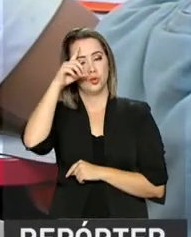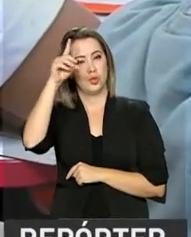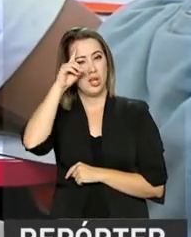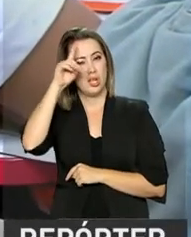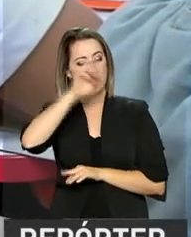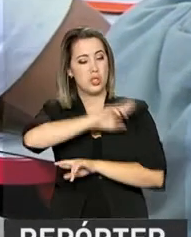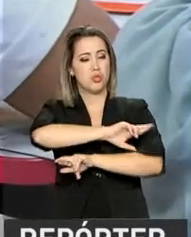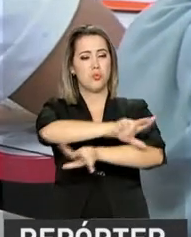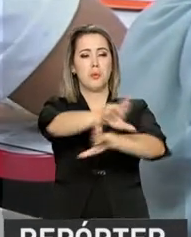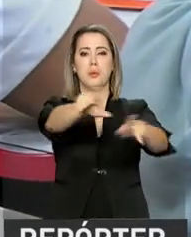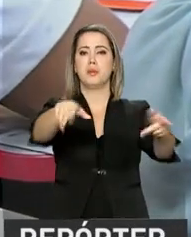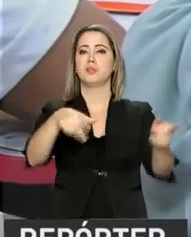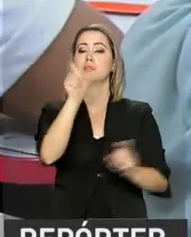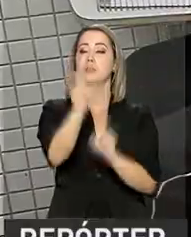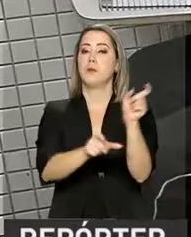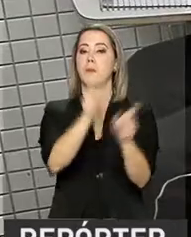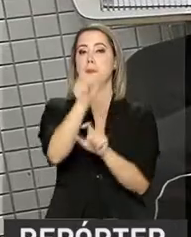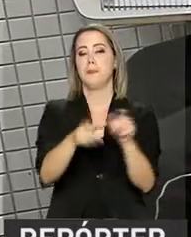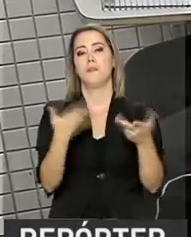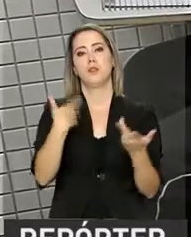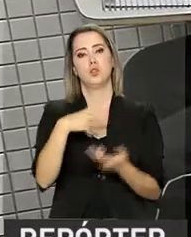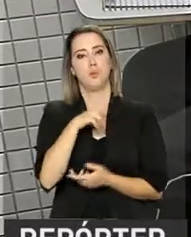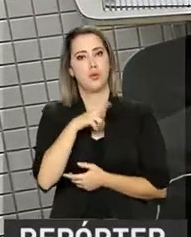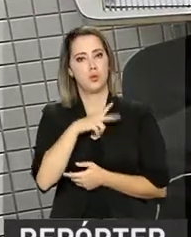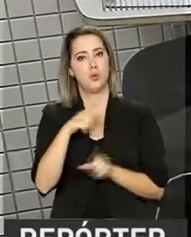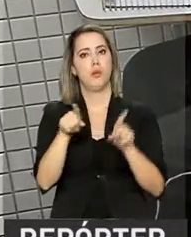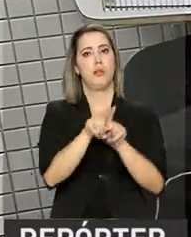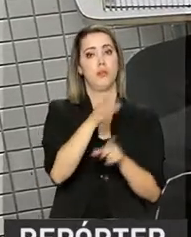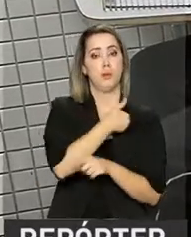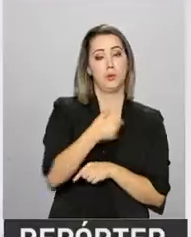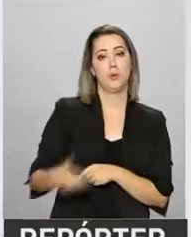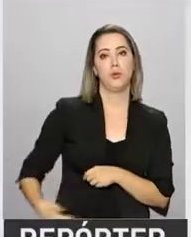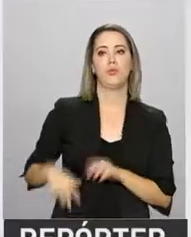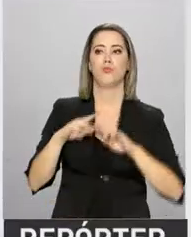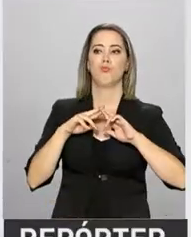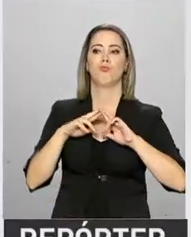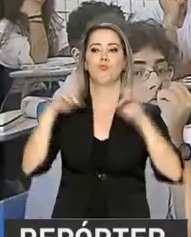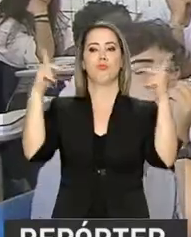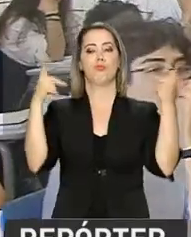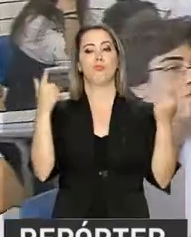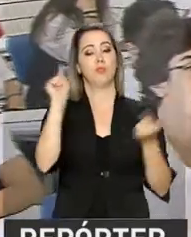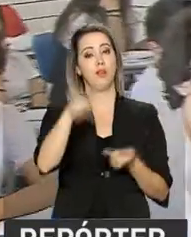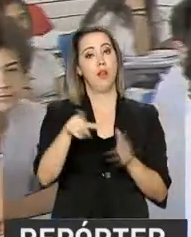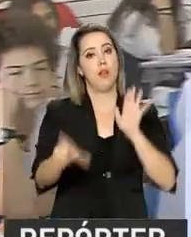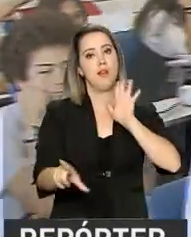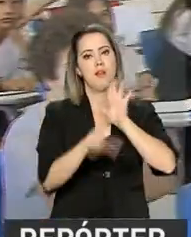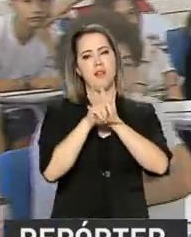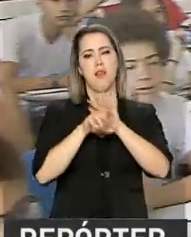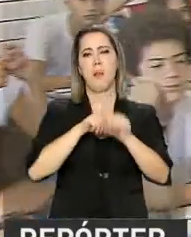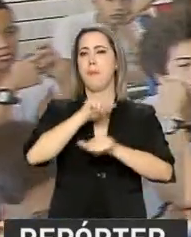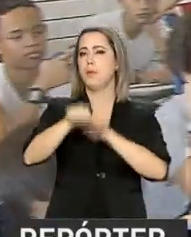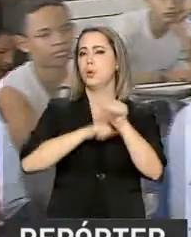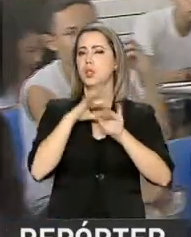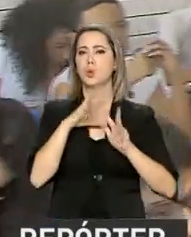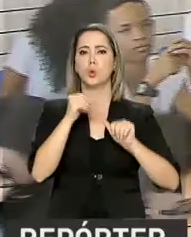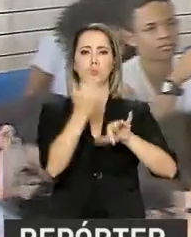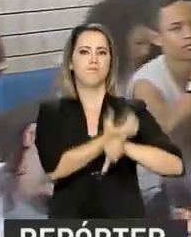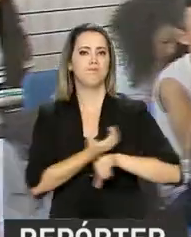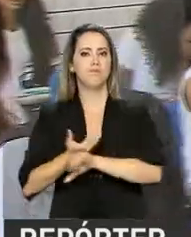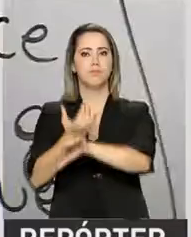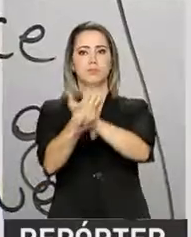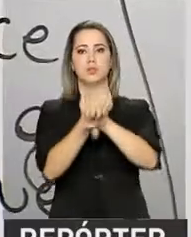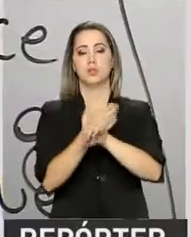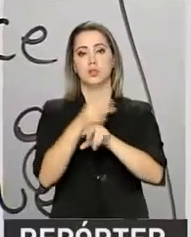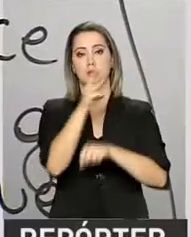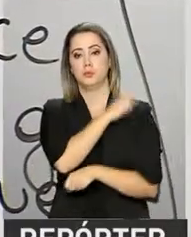de estudantes de escolas públicas e particulares não será mais o mesmo. A lei muda todo o currículo do ensino